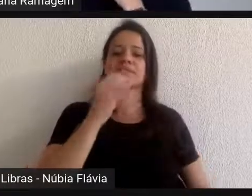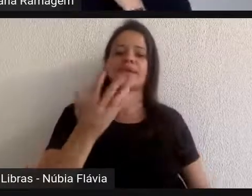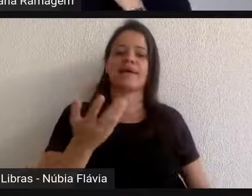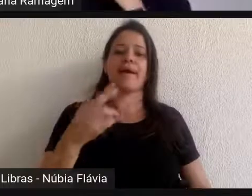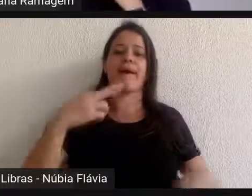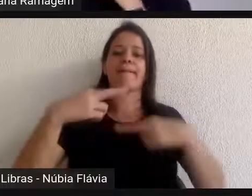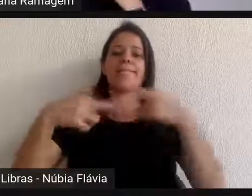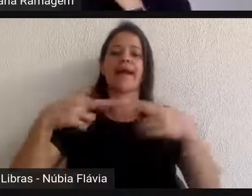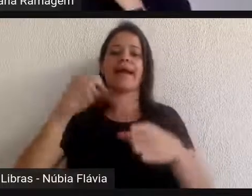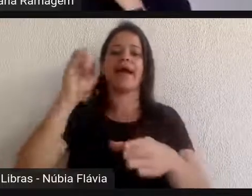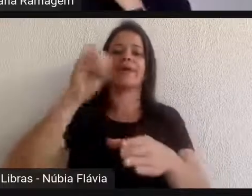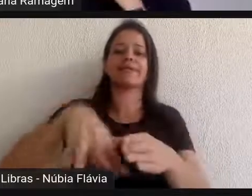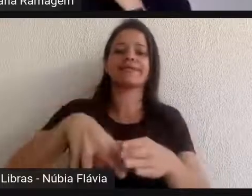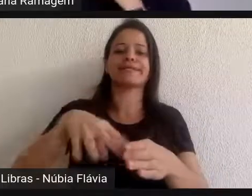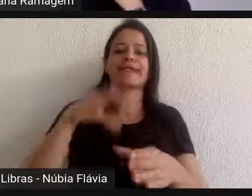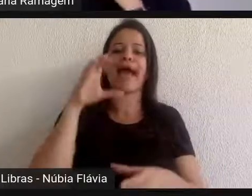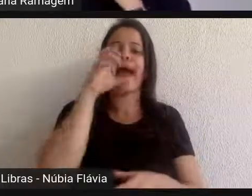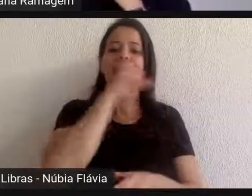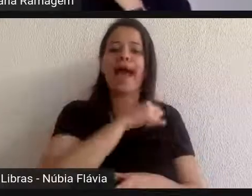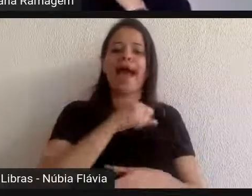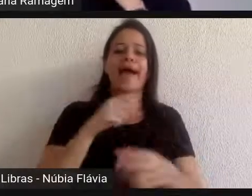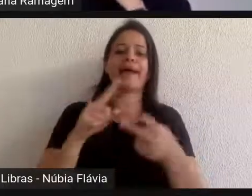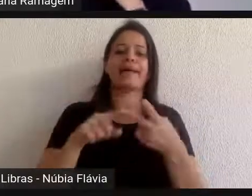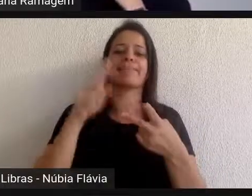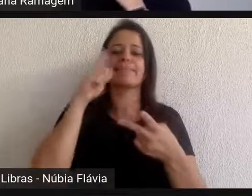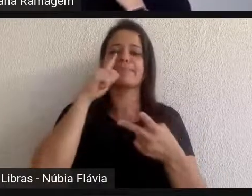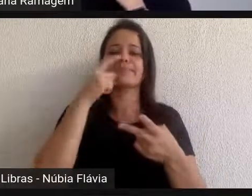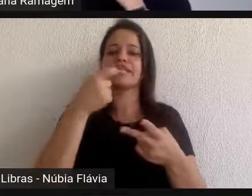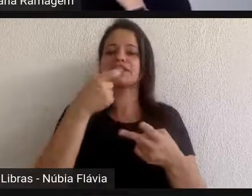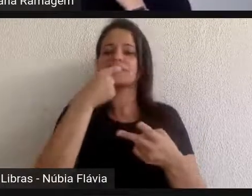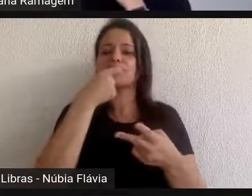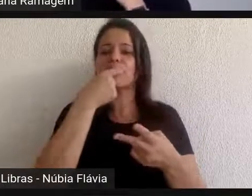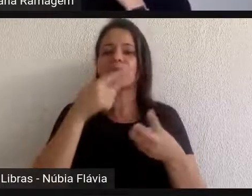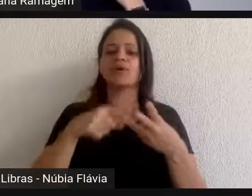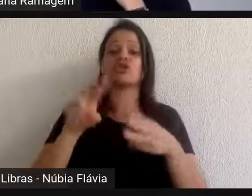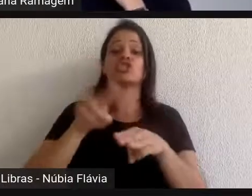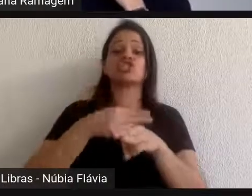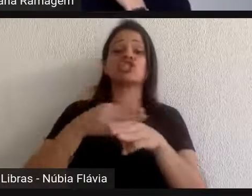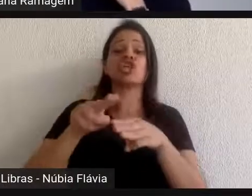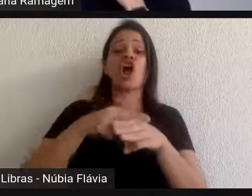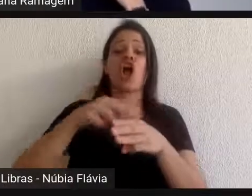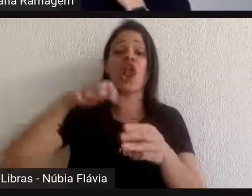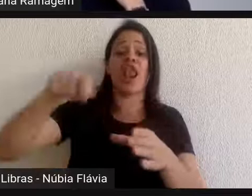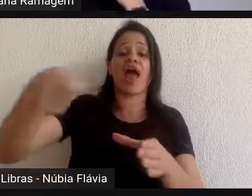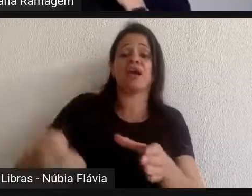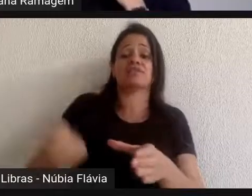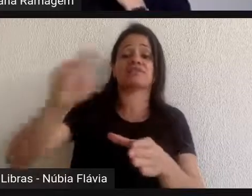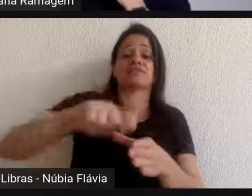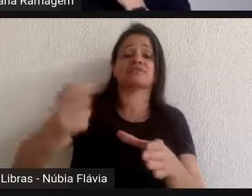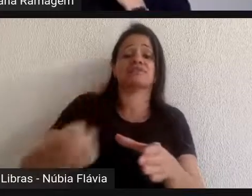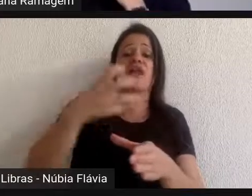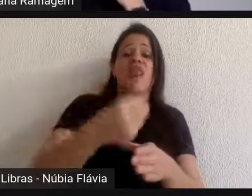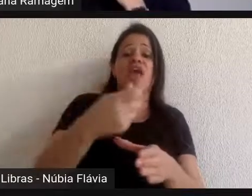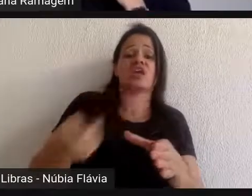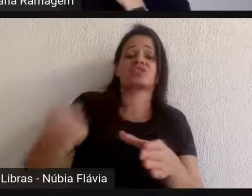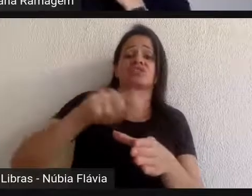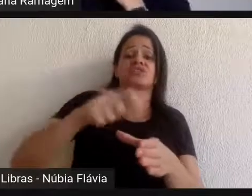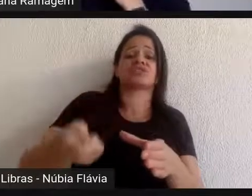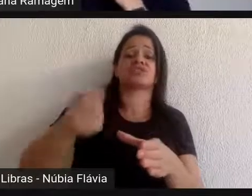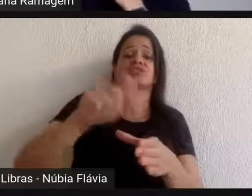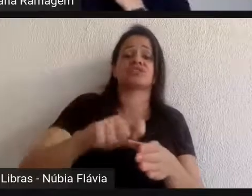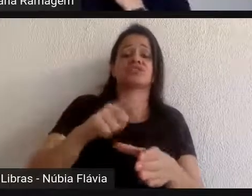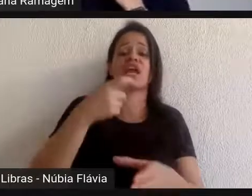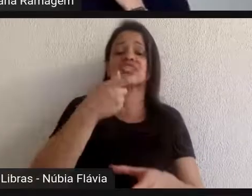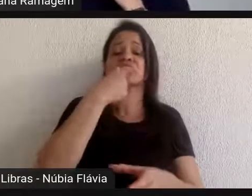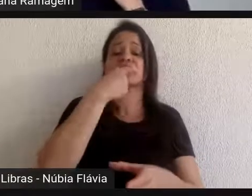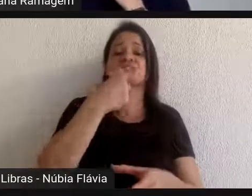macarrão instantâneo, biscoito, achocolatado em pó, né? O biscoito no lugar da fruta. Até